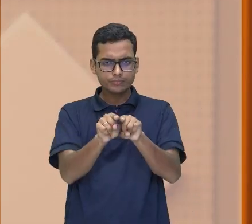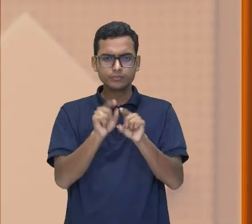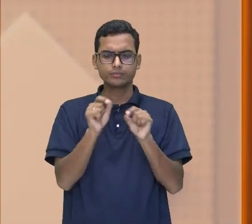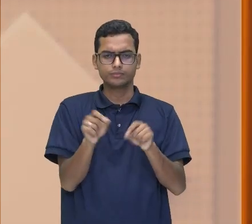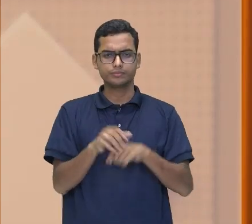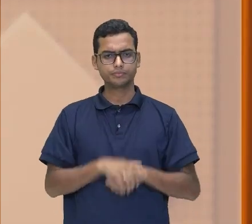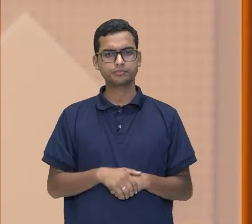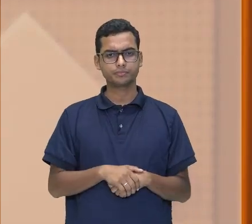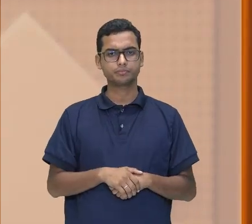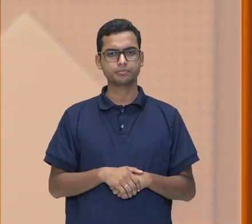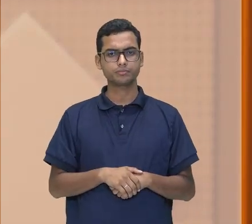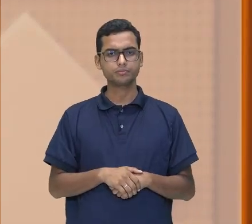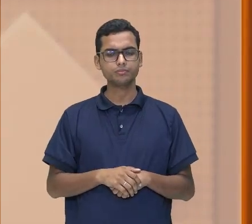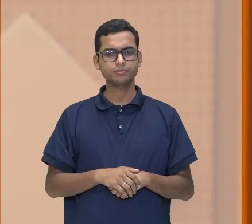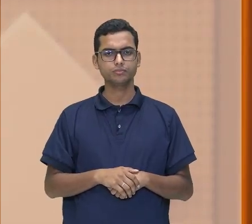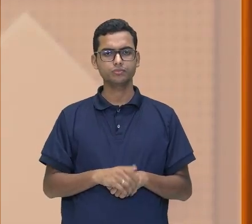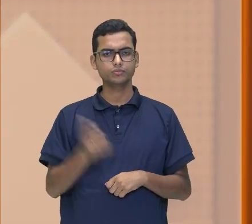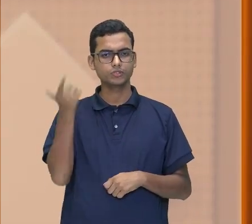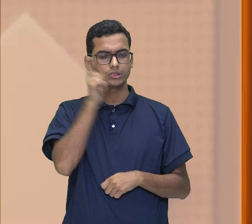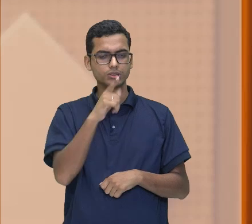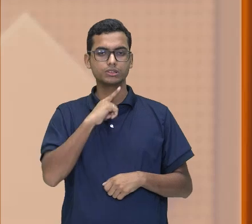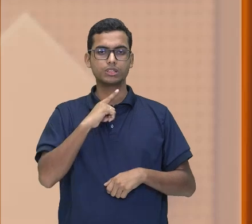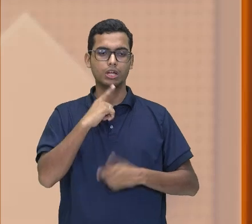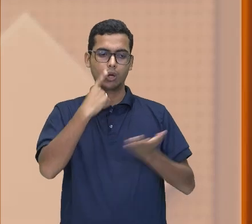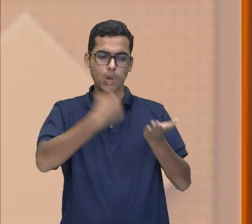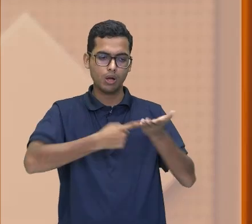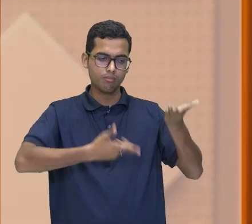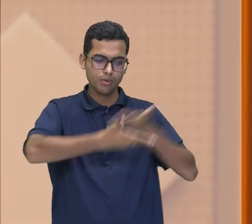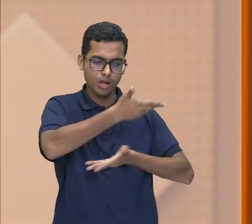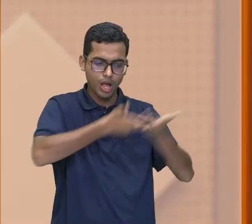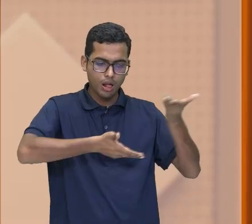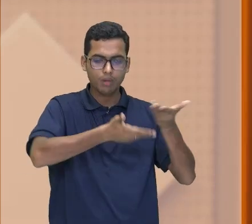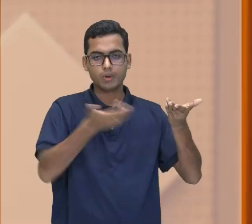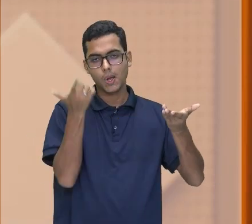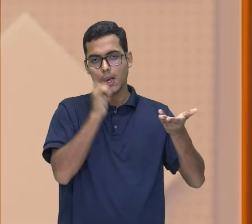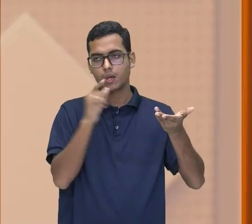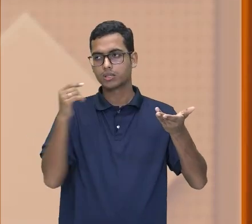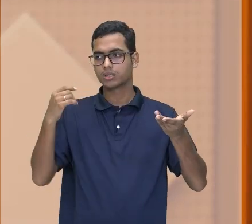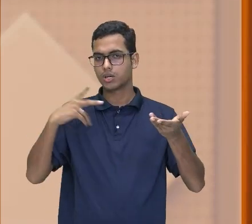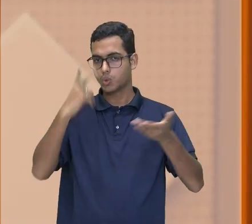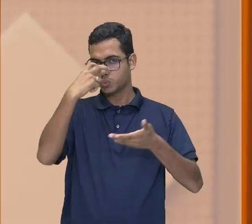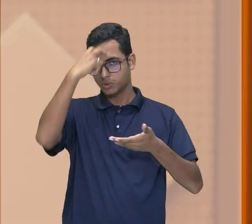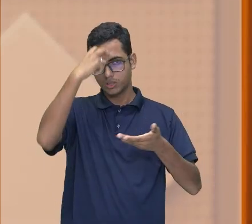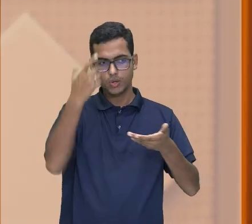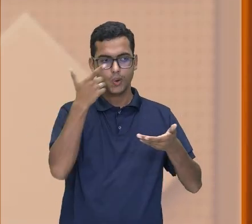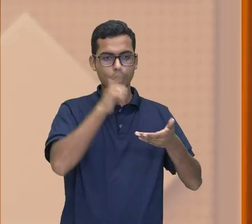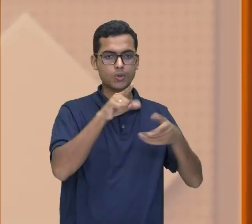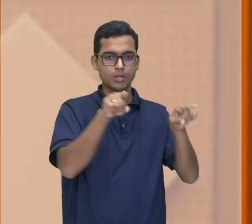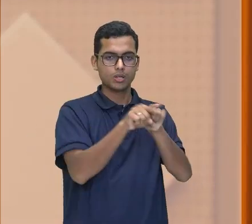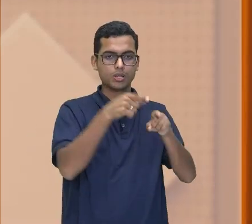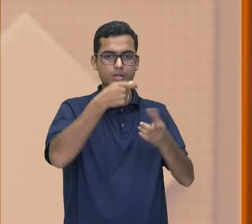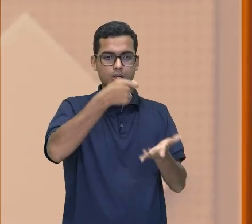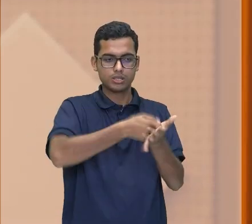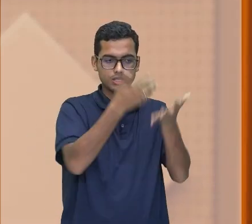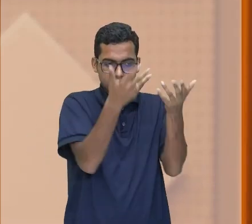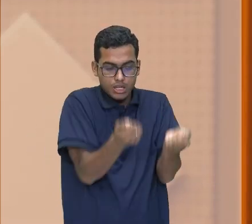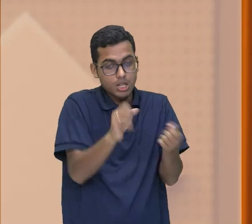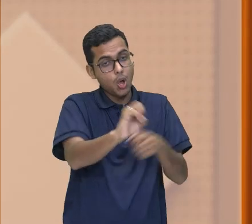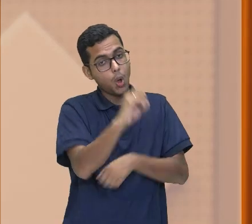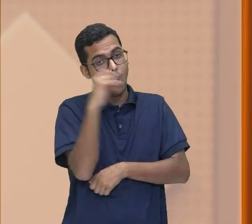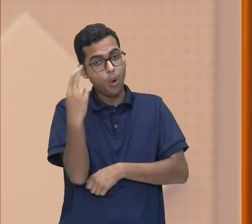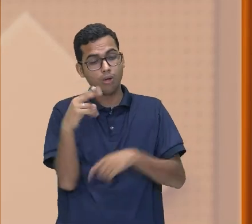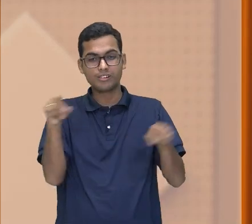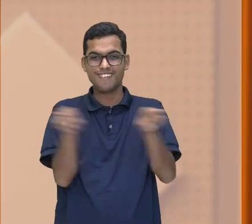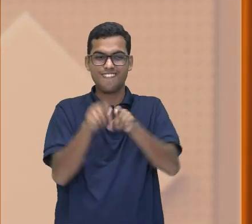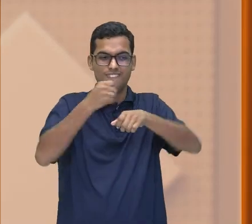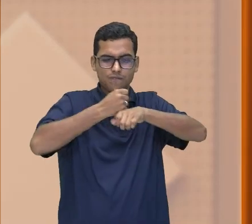meio da dominação, por meio da força, como aconteceu com alguns povos, né, europeus e também com os povos que foram